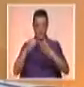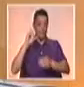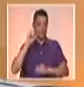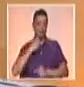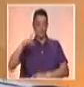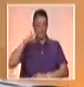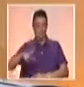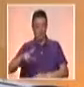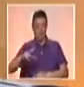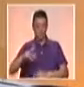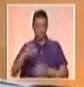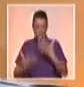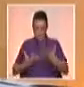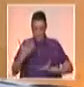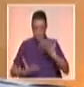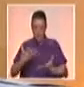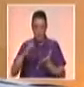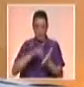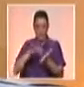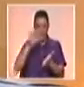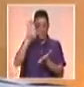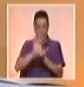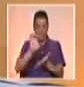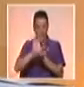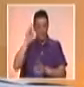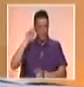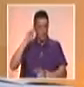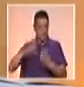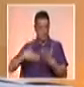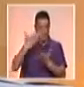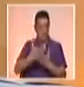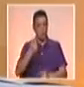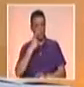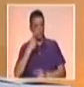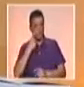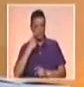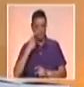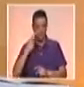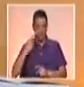em Portugal. Isabel, um dicionário é importante, é uma forma de sistematizar conhecimento,